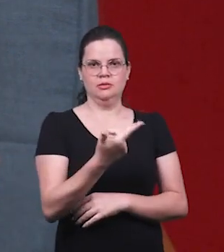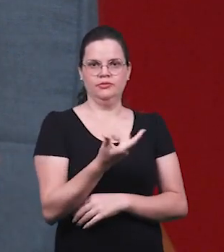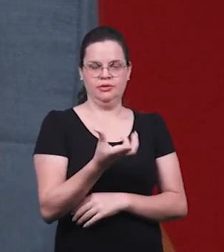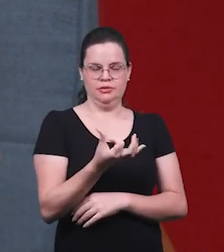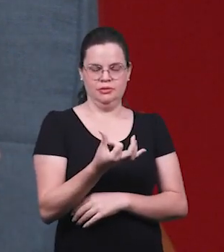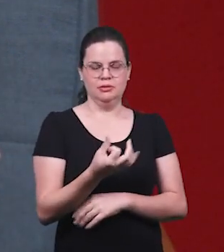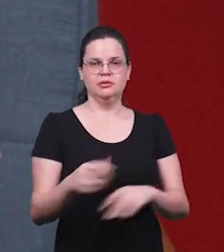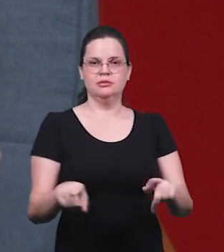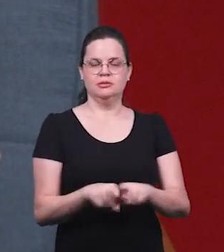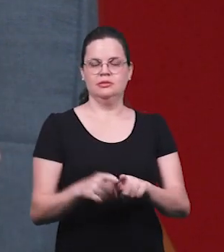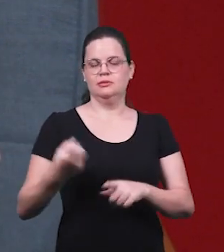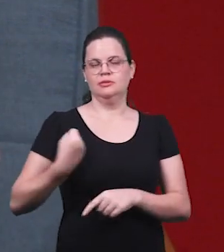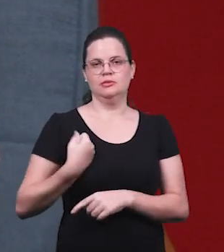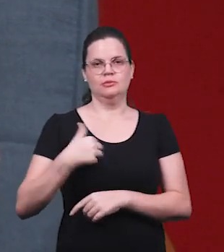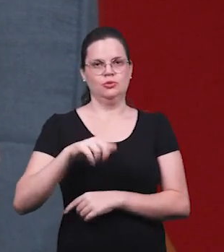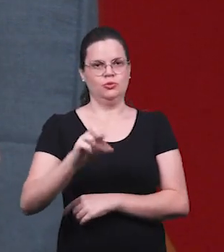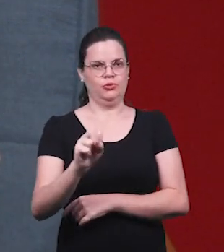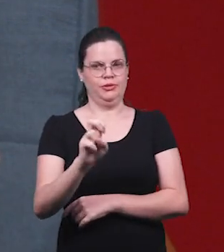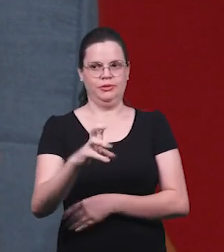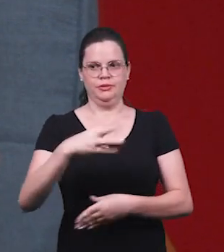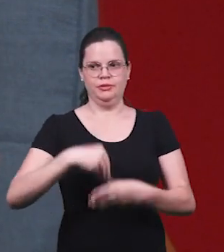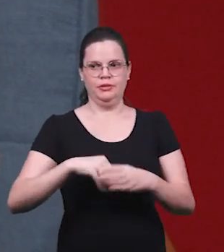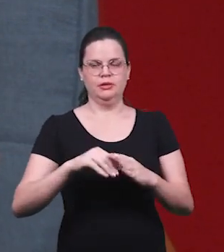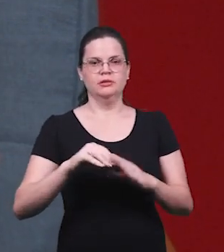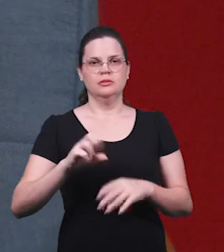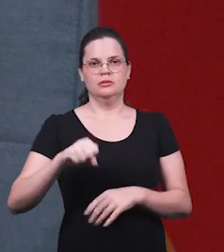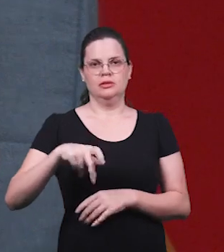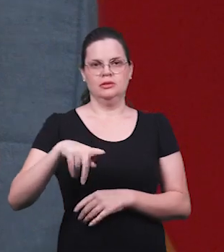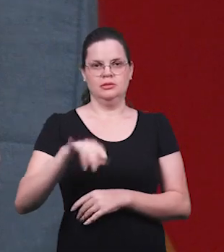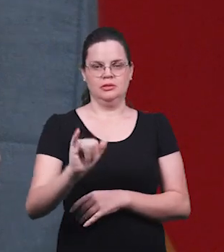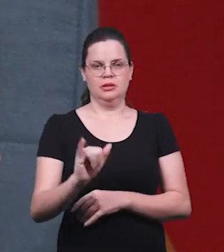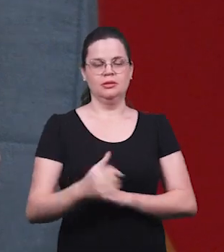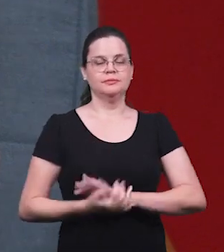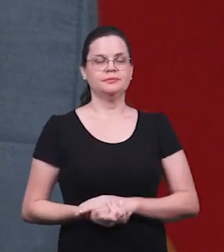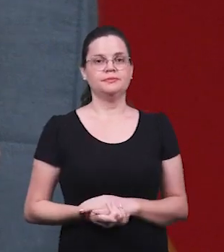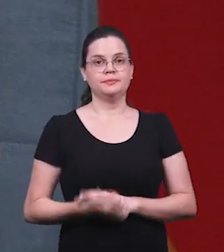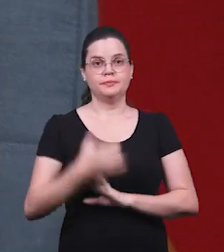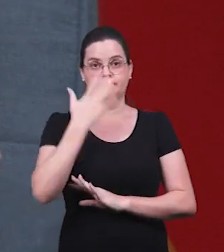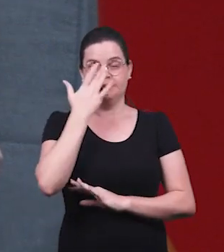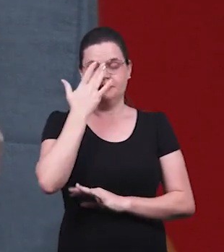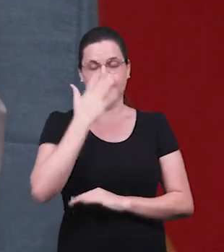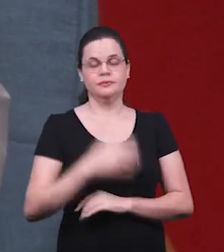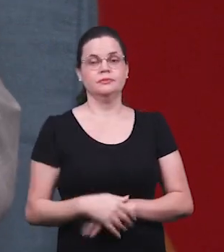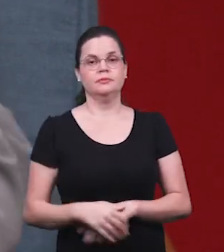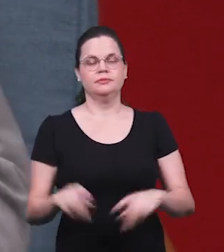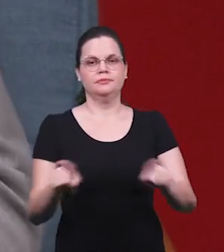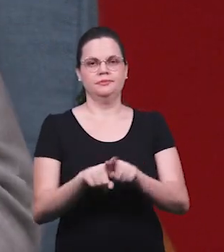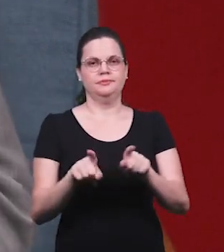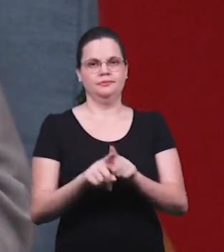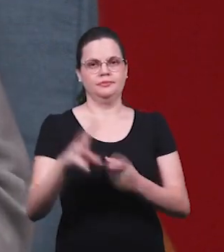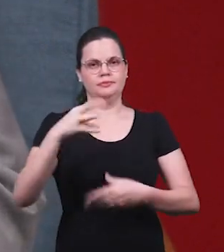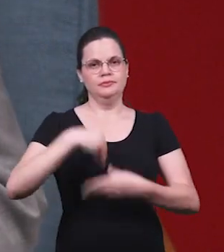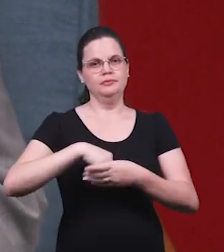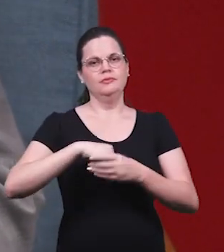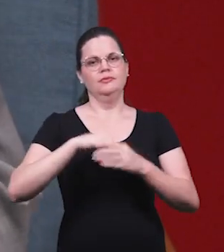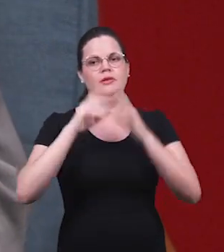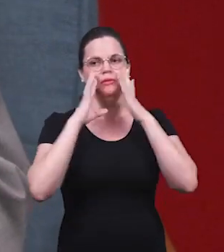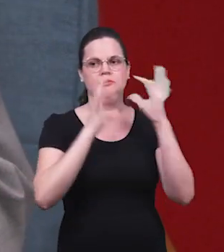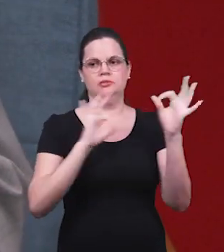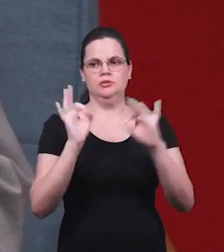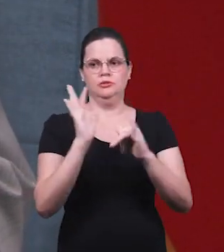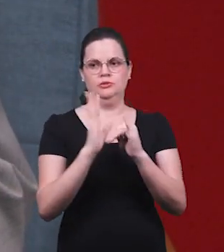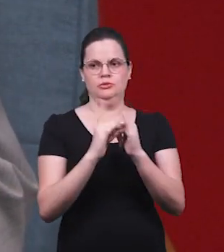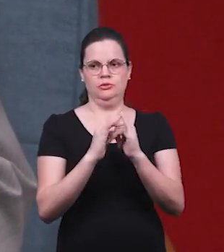126, ou pelo canal 85 da Sky Livre, ou mesmo pelas nossas